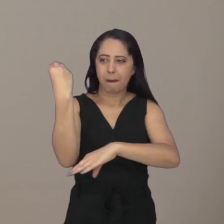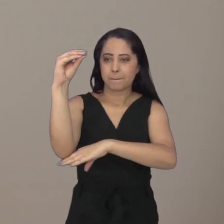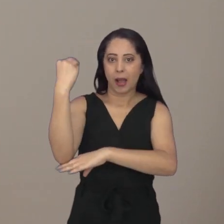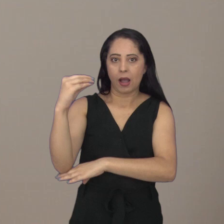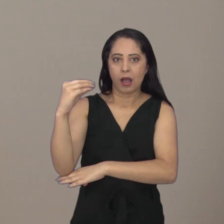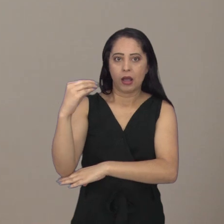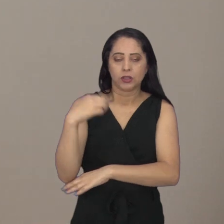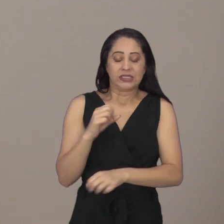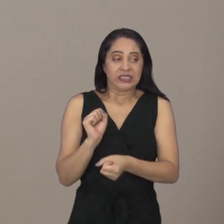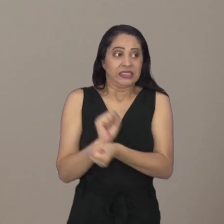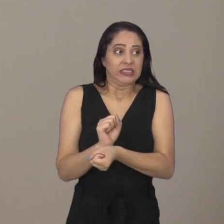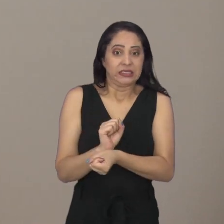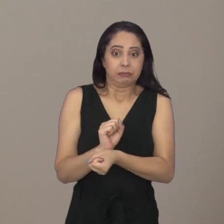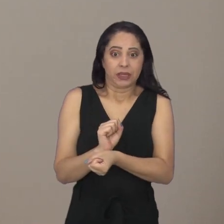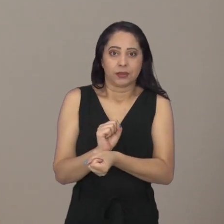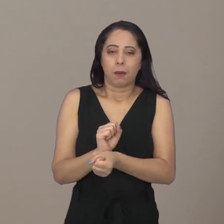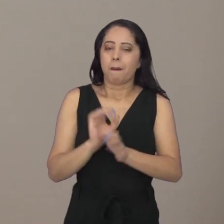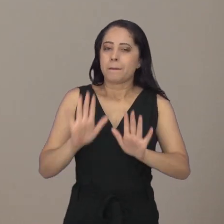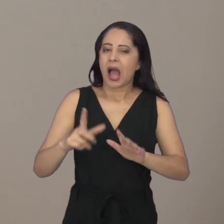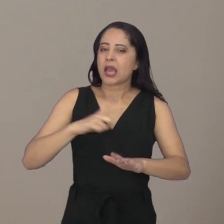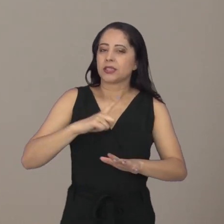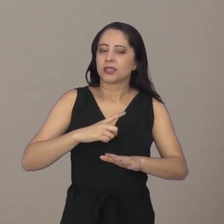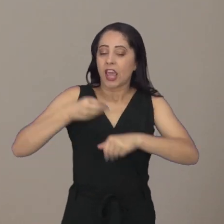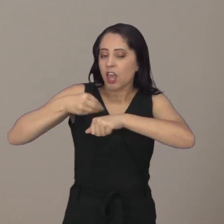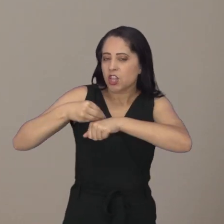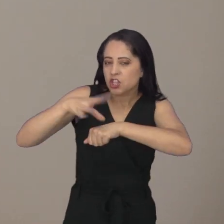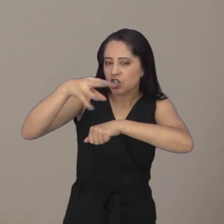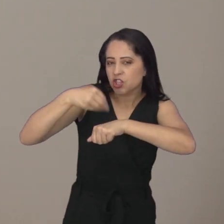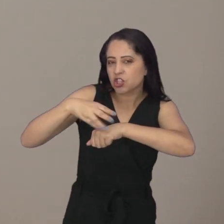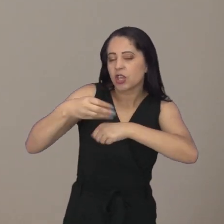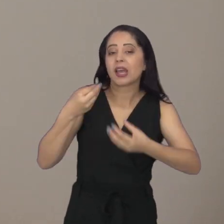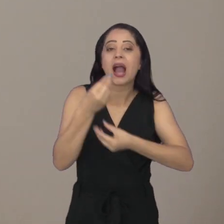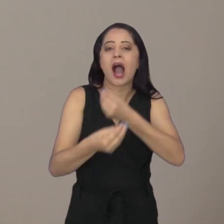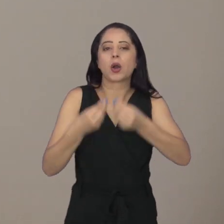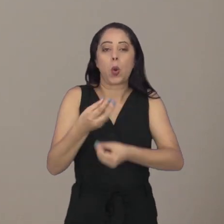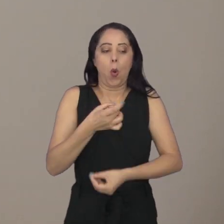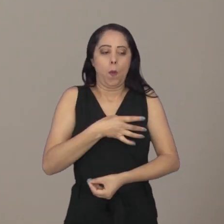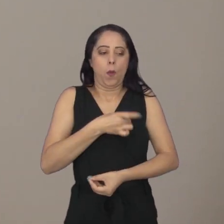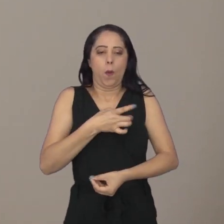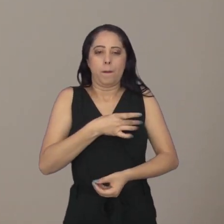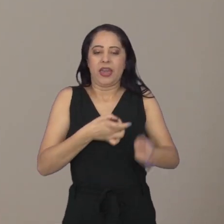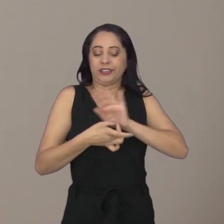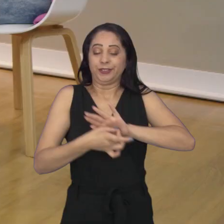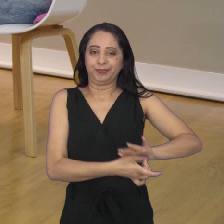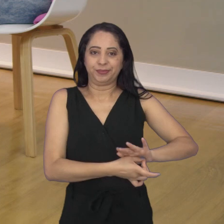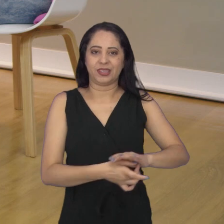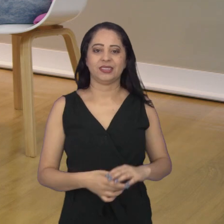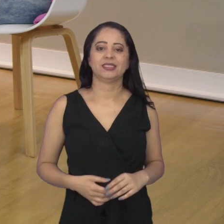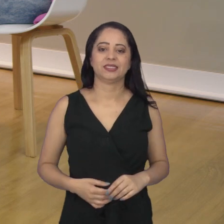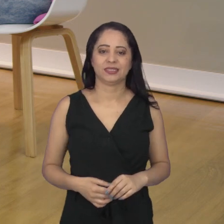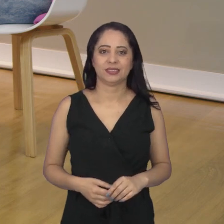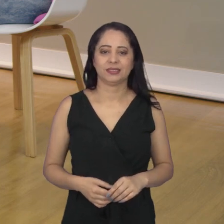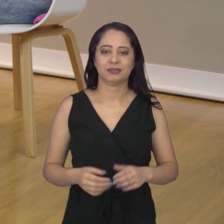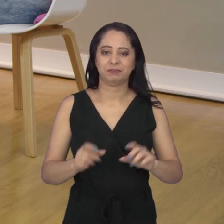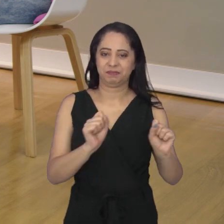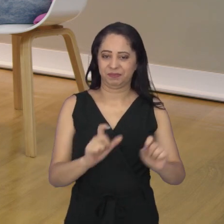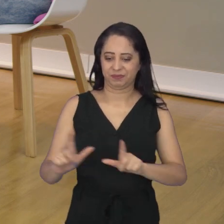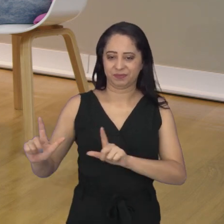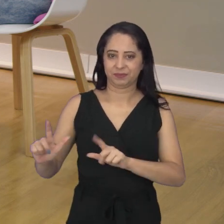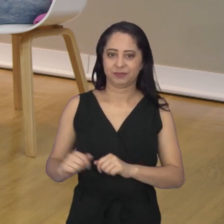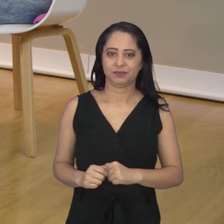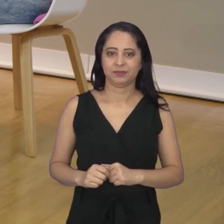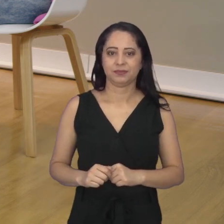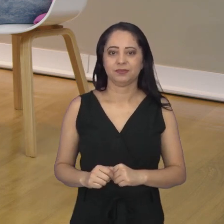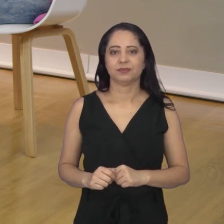sociais paralisa a gente. Temos algumas telas com dicas de como vencer esse medo. Matheus, coloca pra gente, por